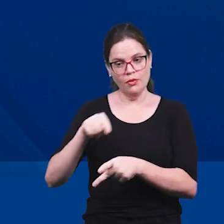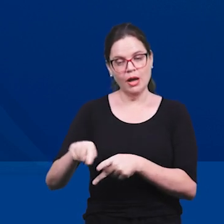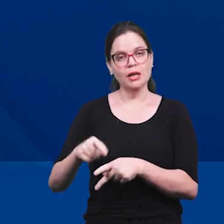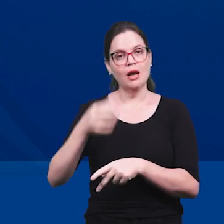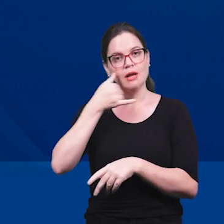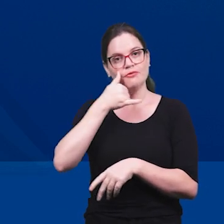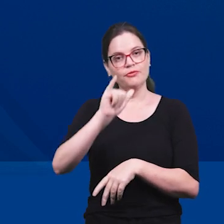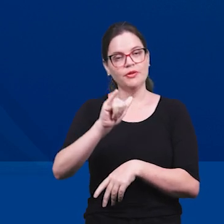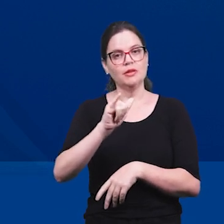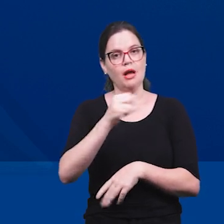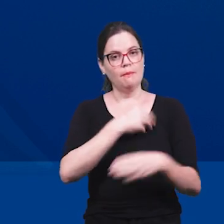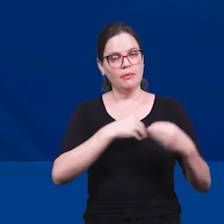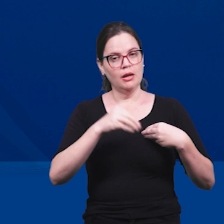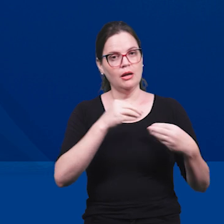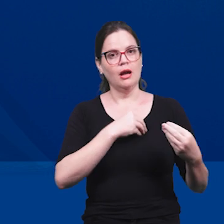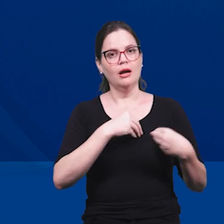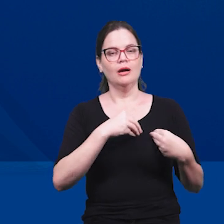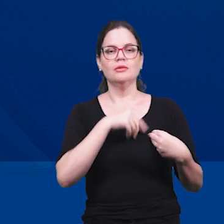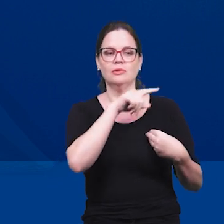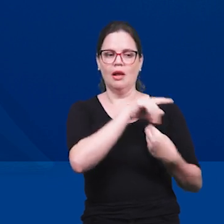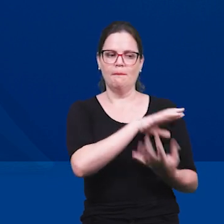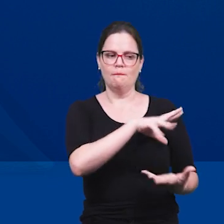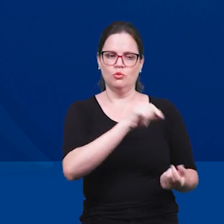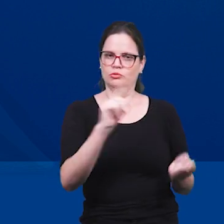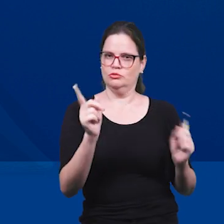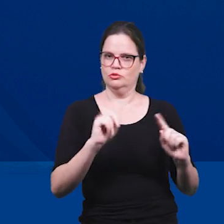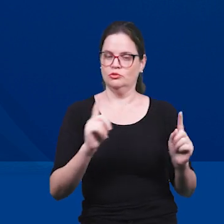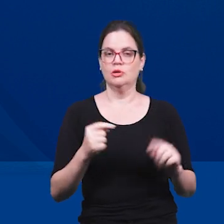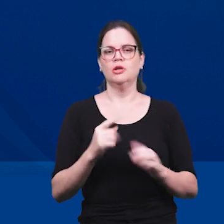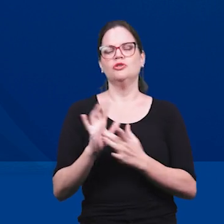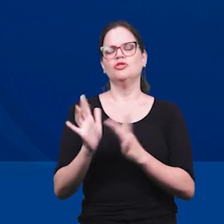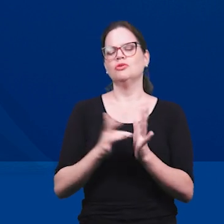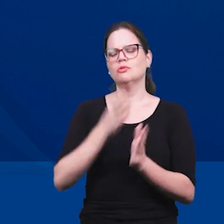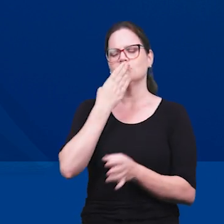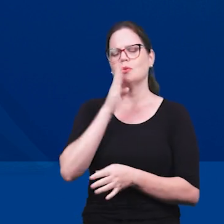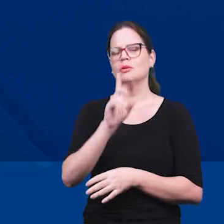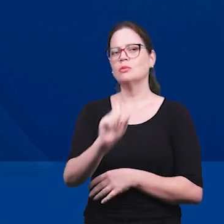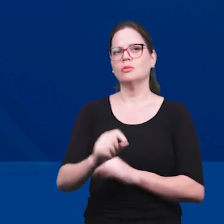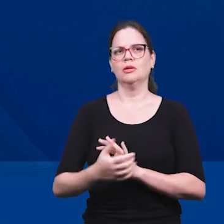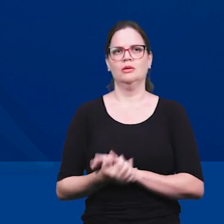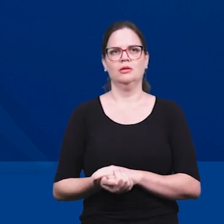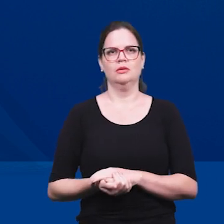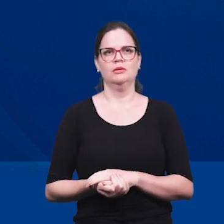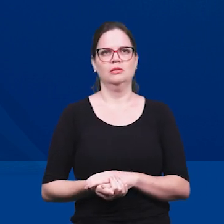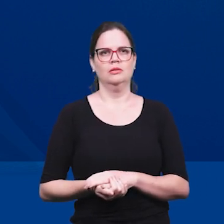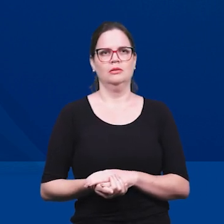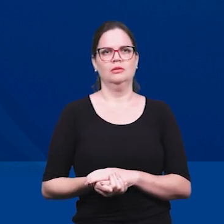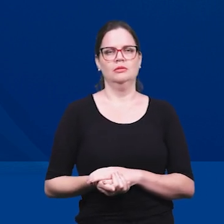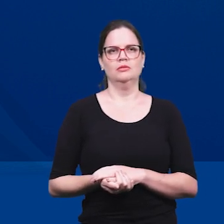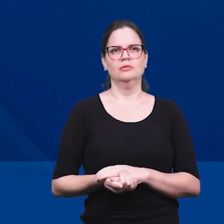a não se misturar com o mundo. O que Jesus prometeu para a igreja?